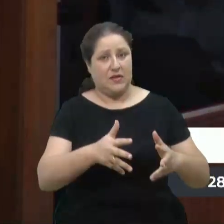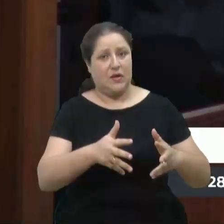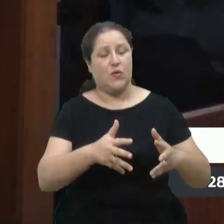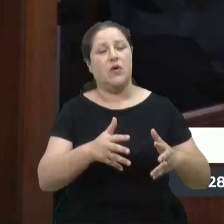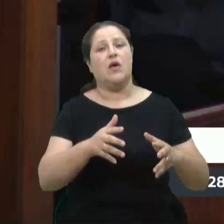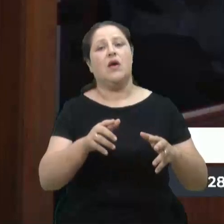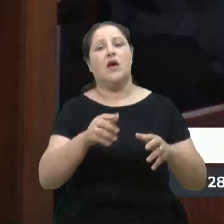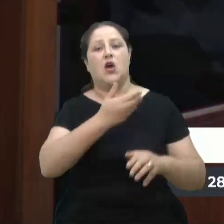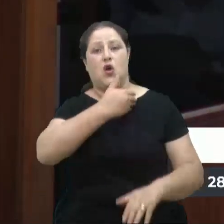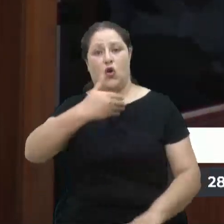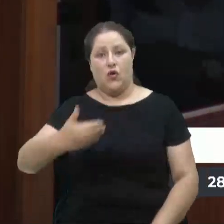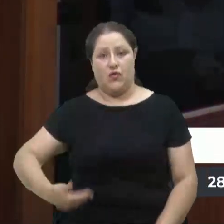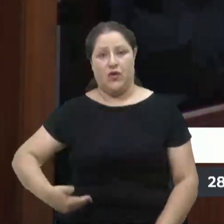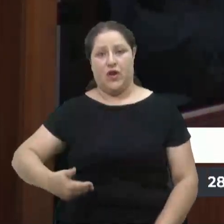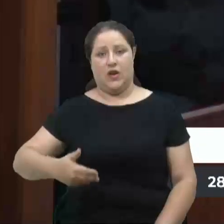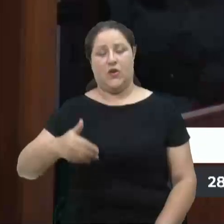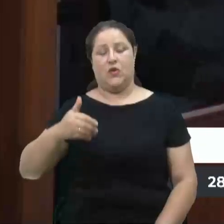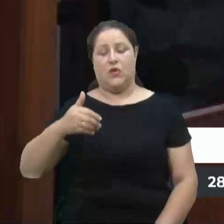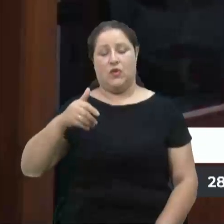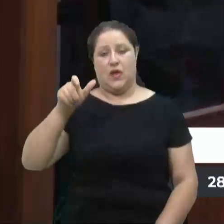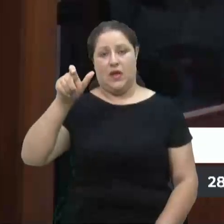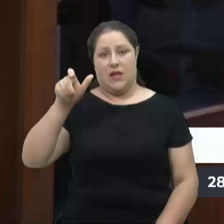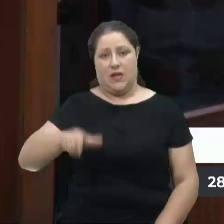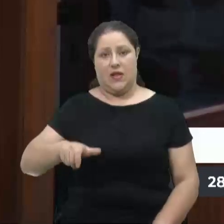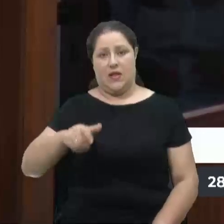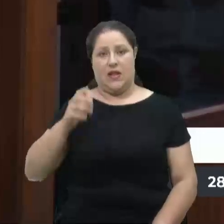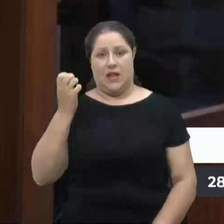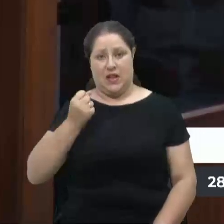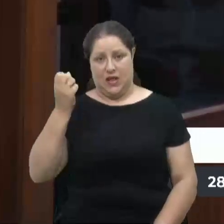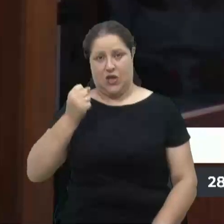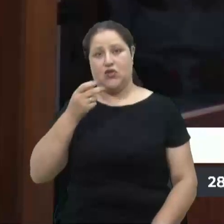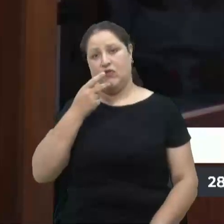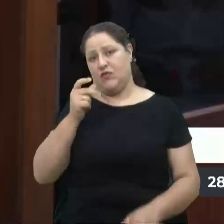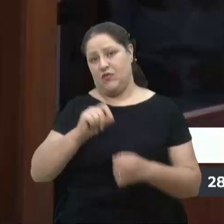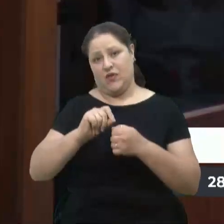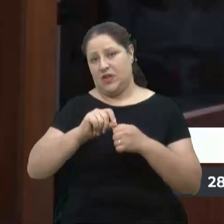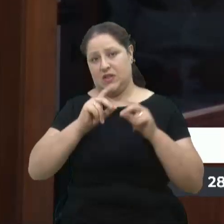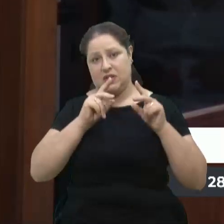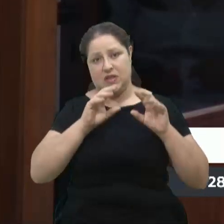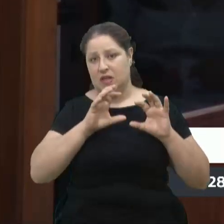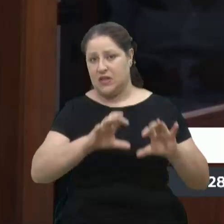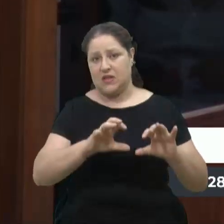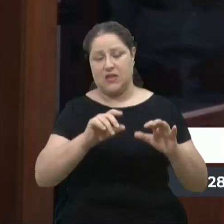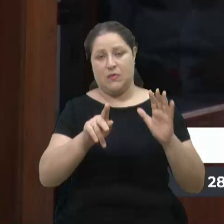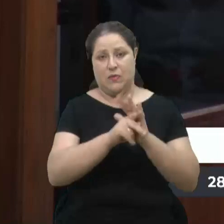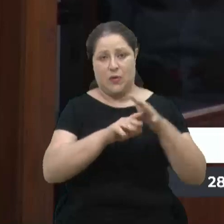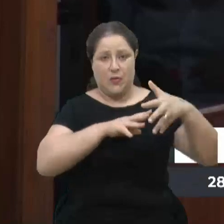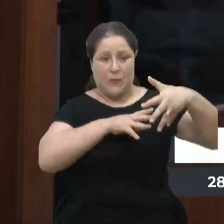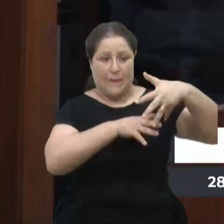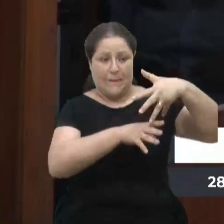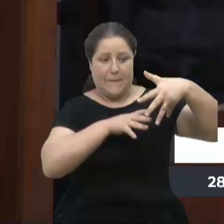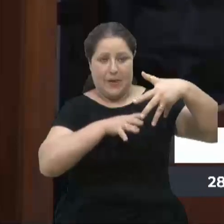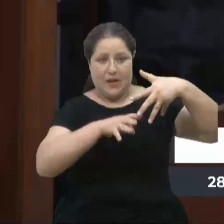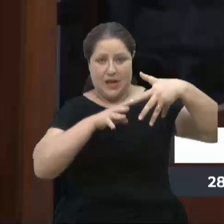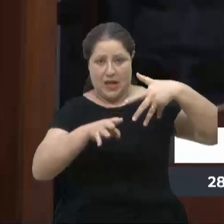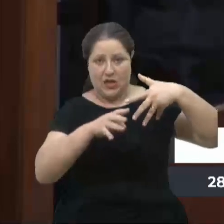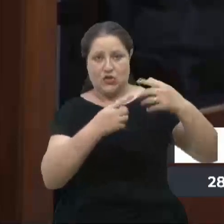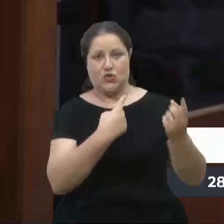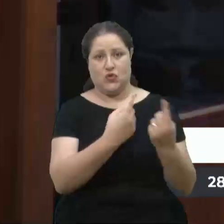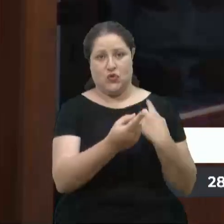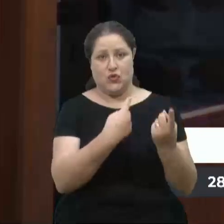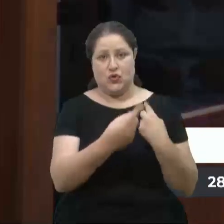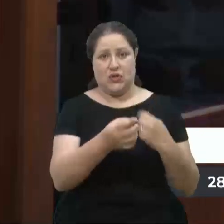e o governo Leite fez isso no que se refere ao pedagiamento das rodovias estaduais, em que os